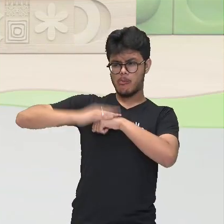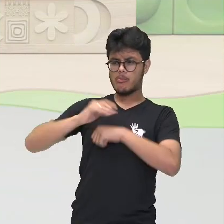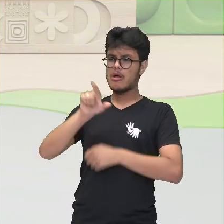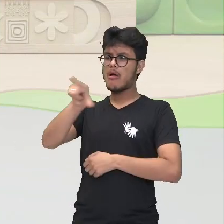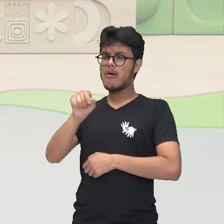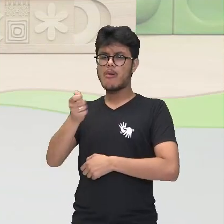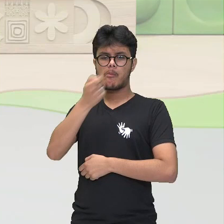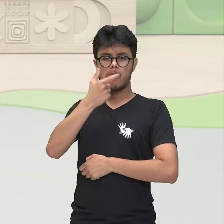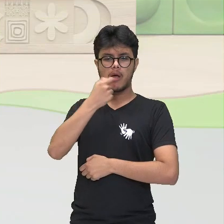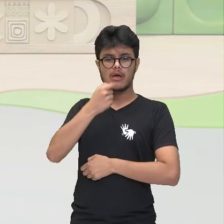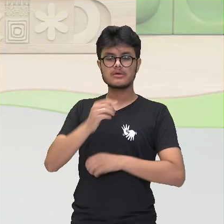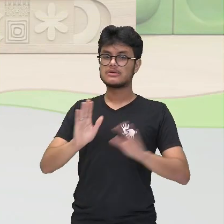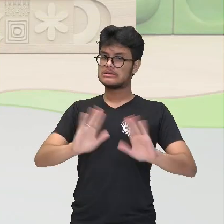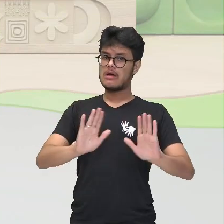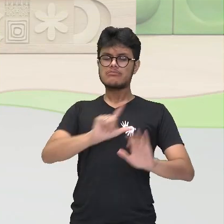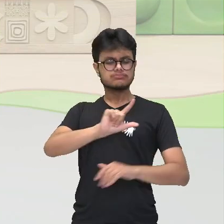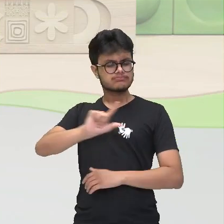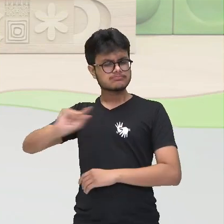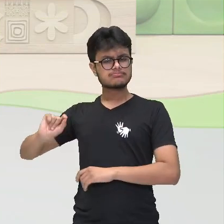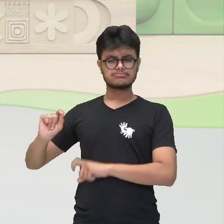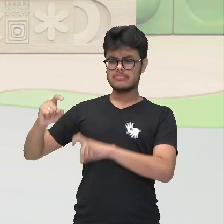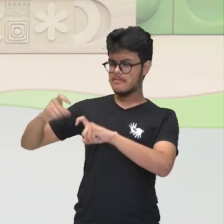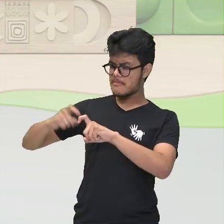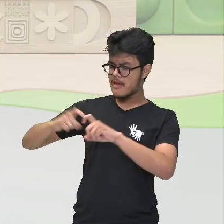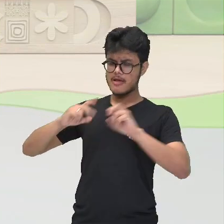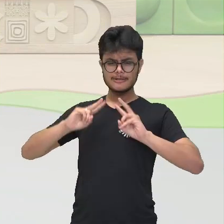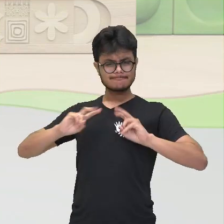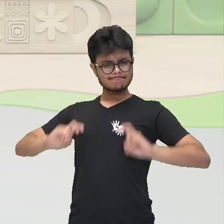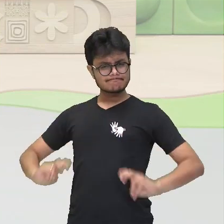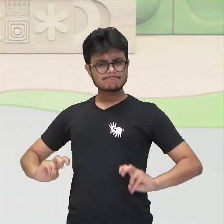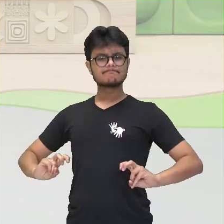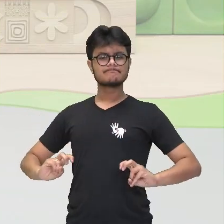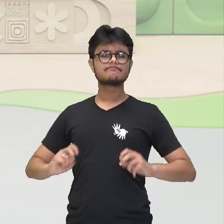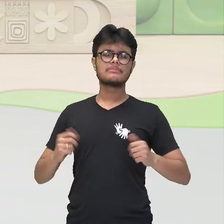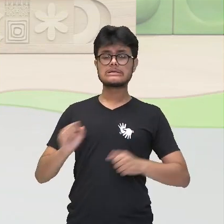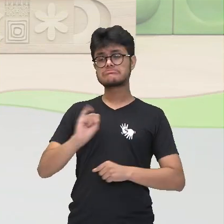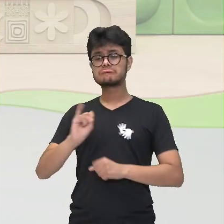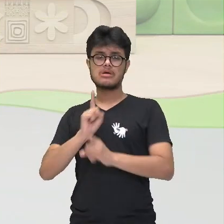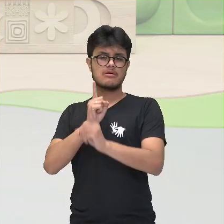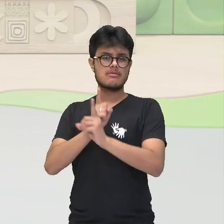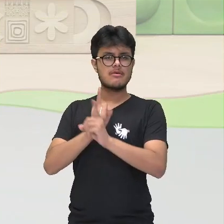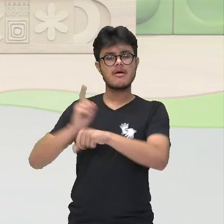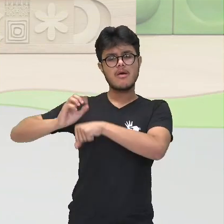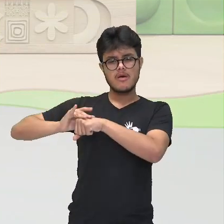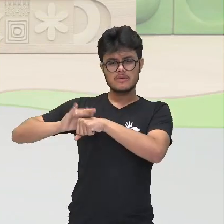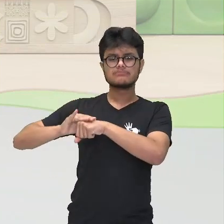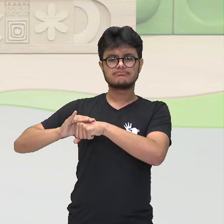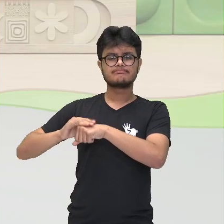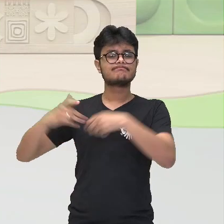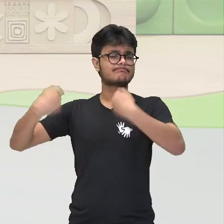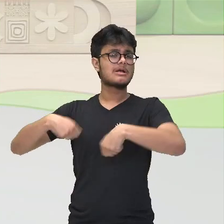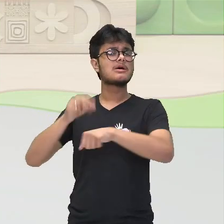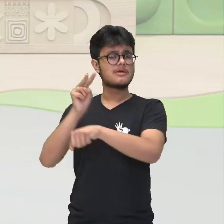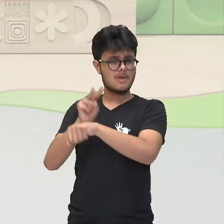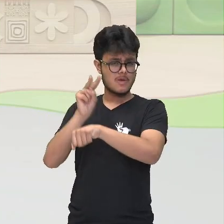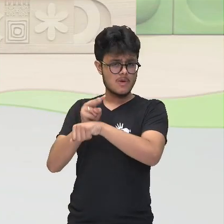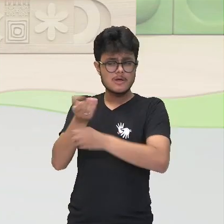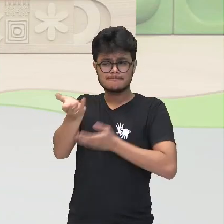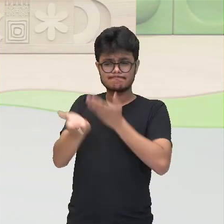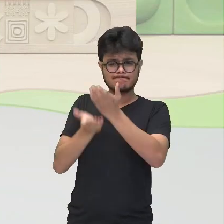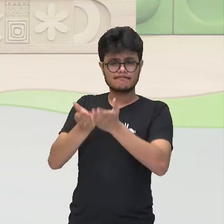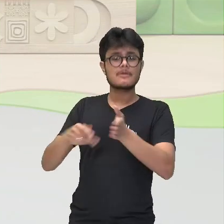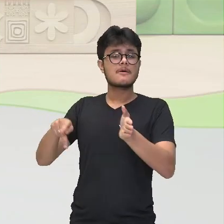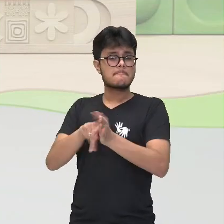vá ao médico, realize exames e verifique se tem alguma doença ali que realize algum tratamento